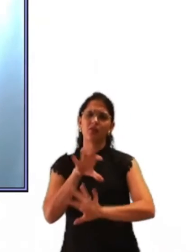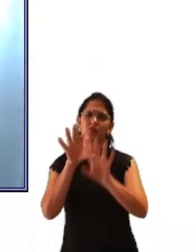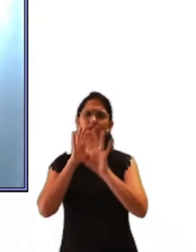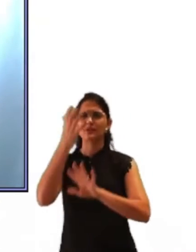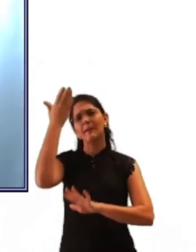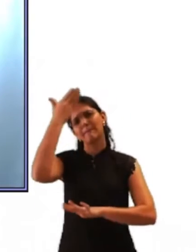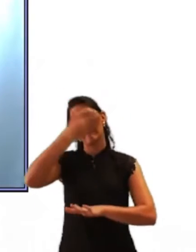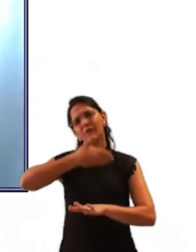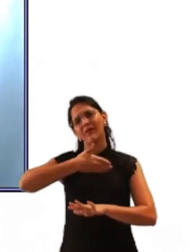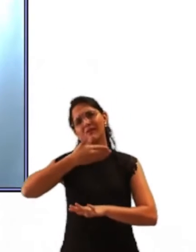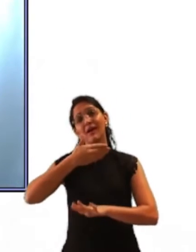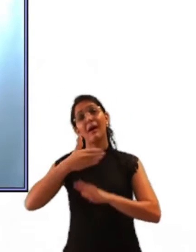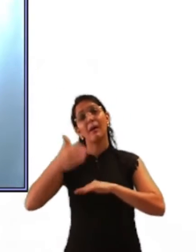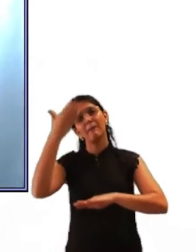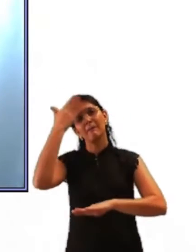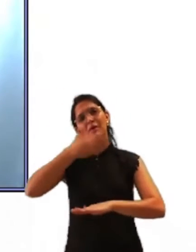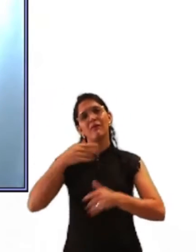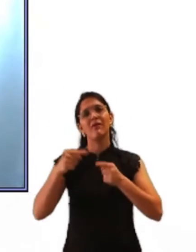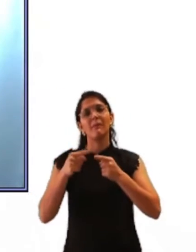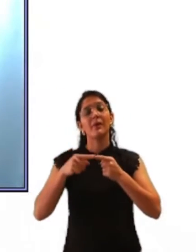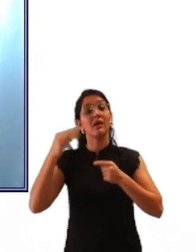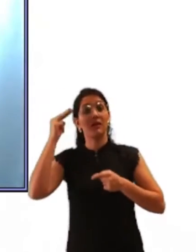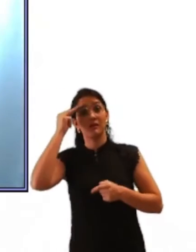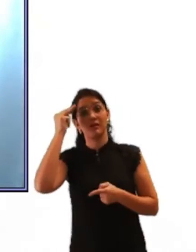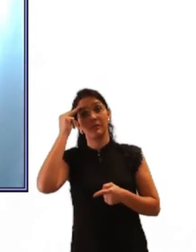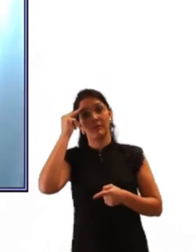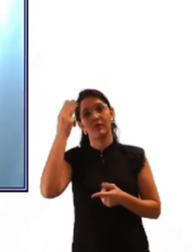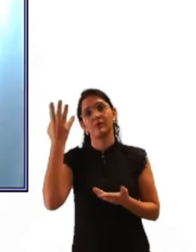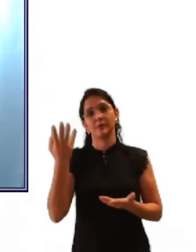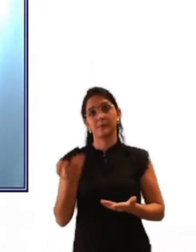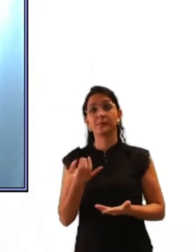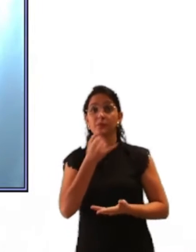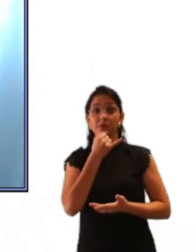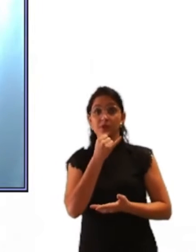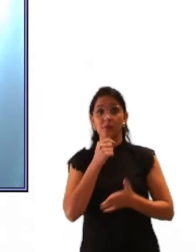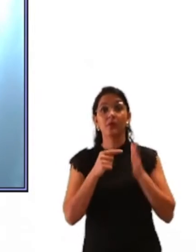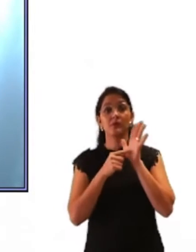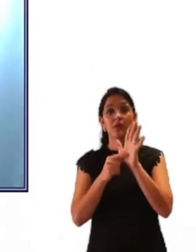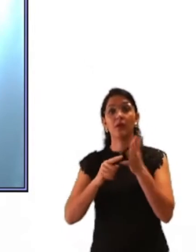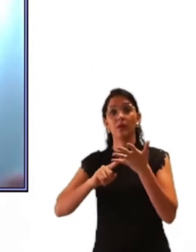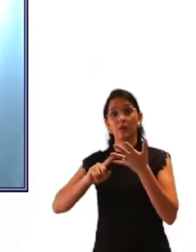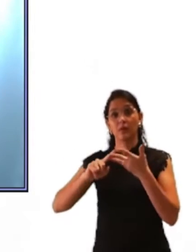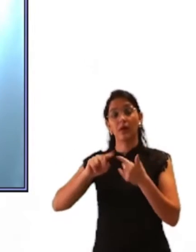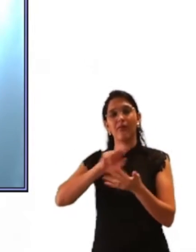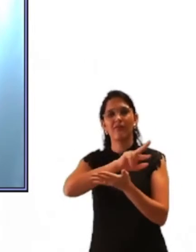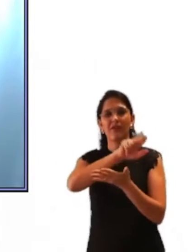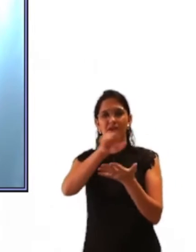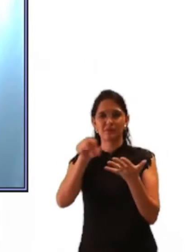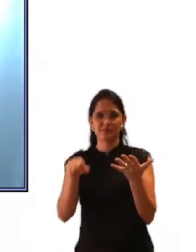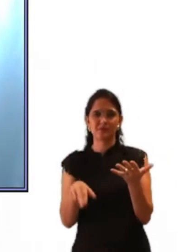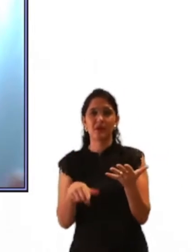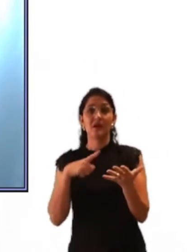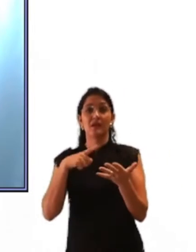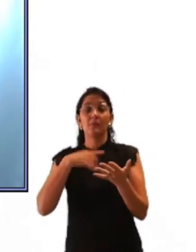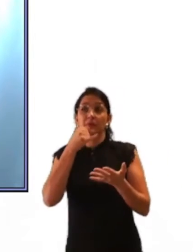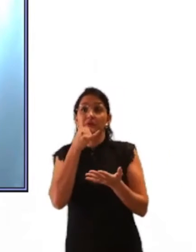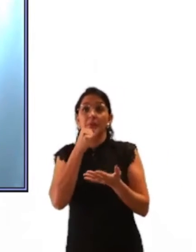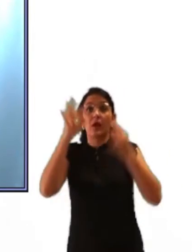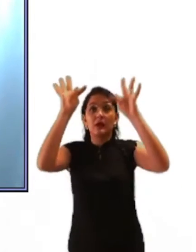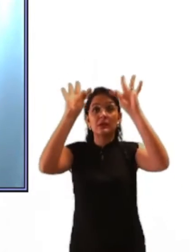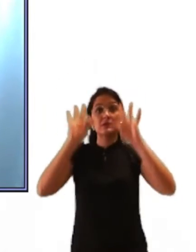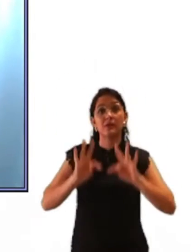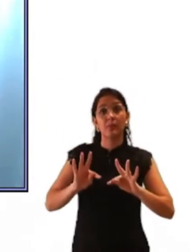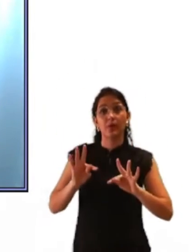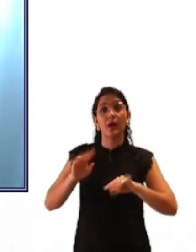provas dependentes da memória. Citei para vocês aqui os fatores ou as variáveis que podem influenciar numa prova testemunhal: